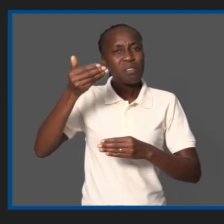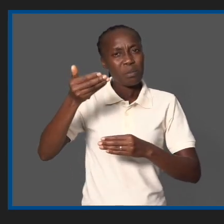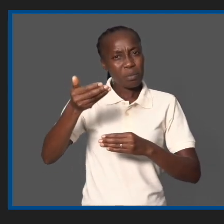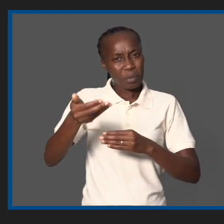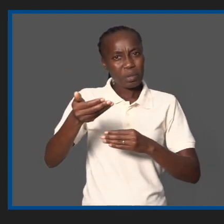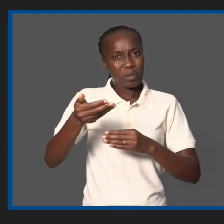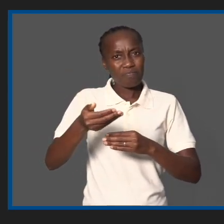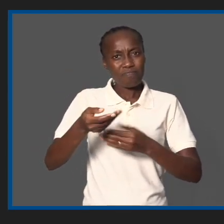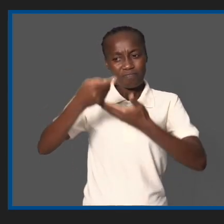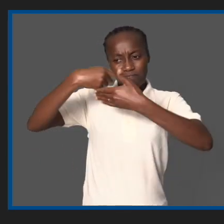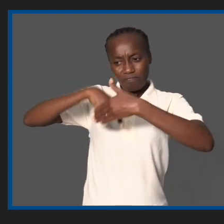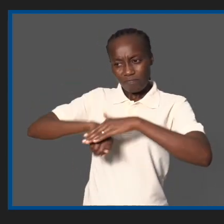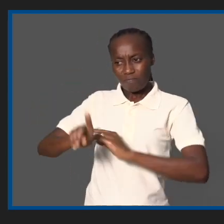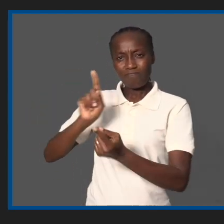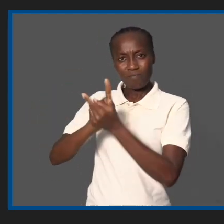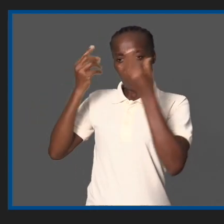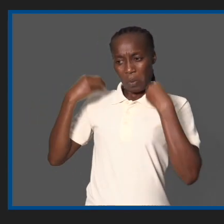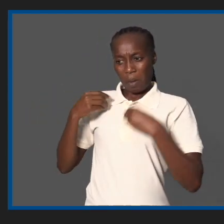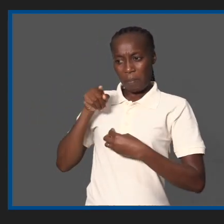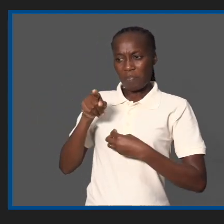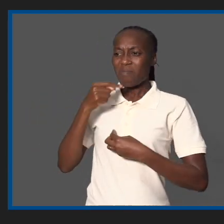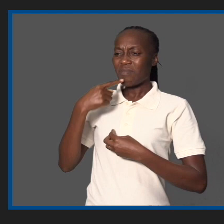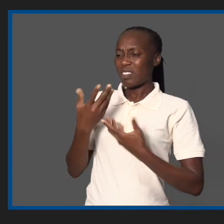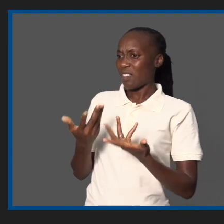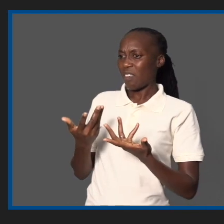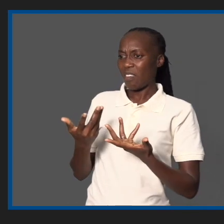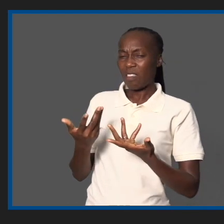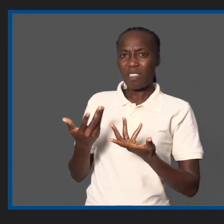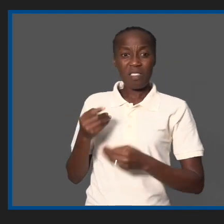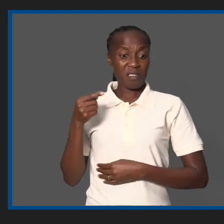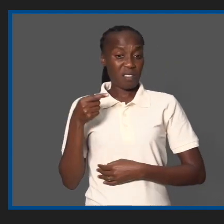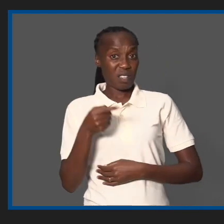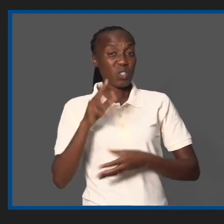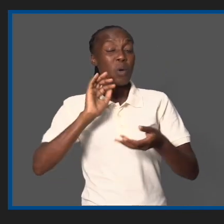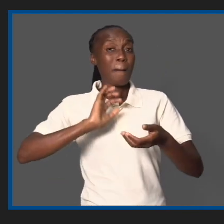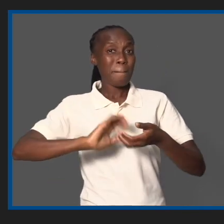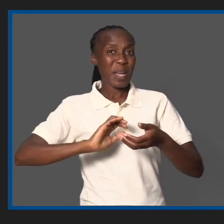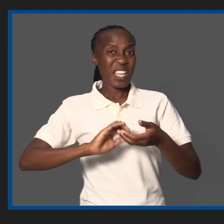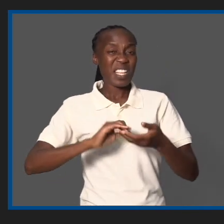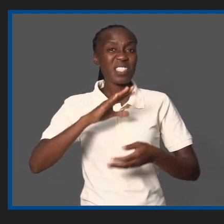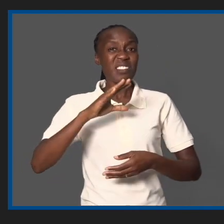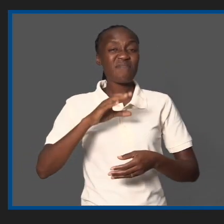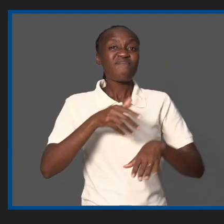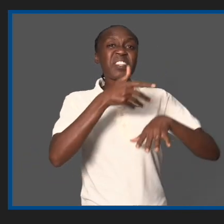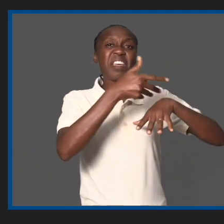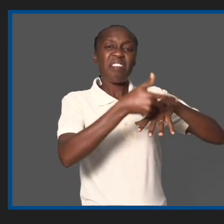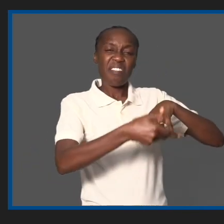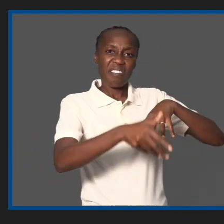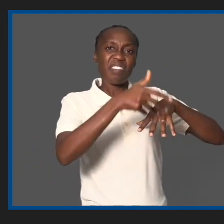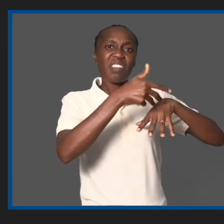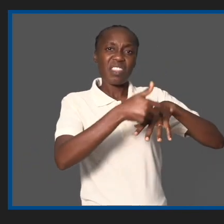fui falar com o médico. O médico me disse que isso aqui parece que é uma fístula.